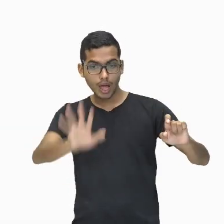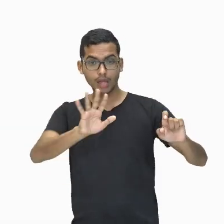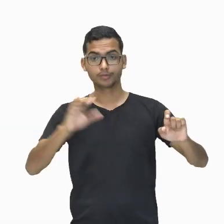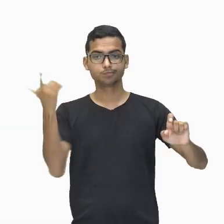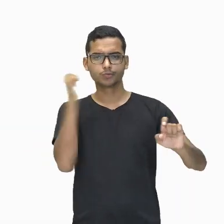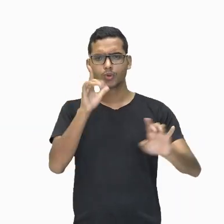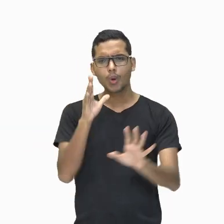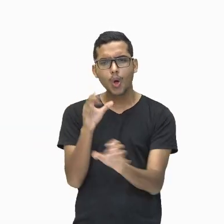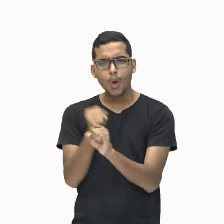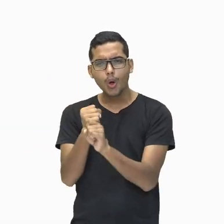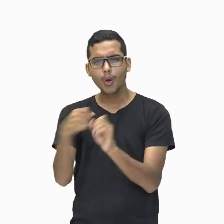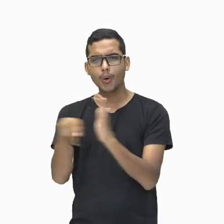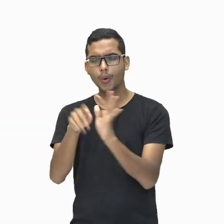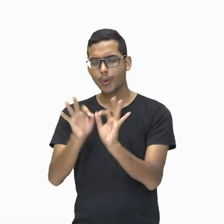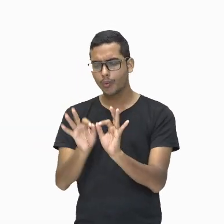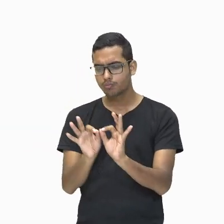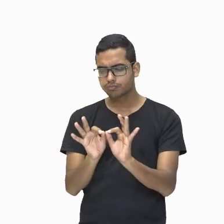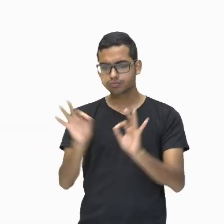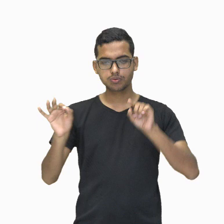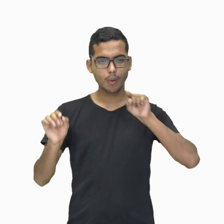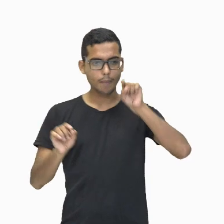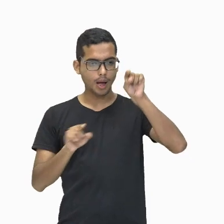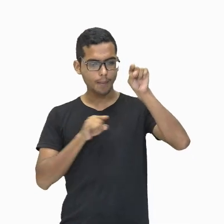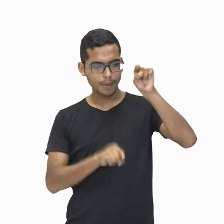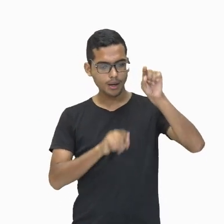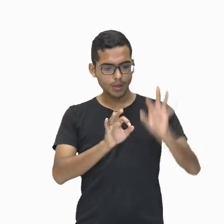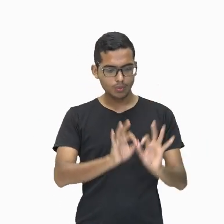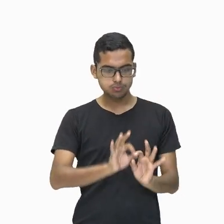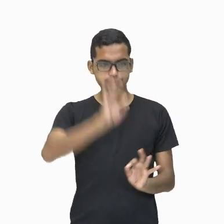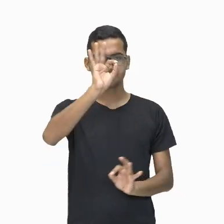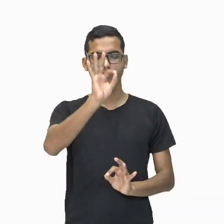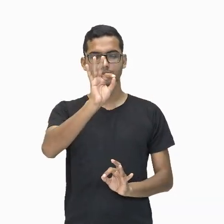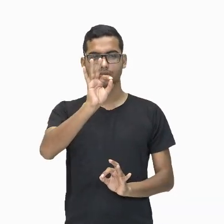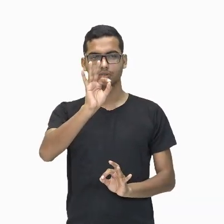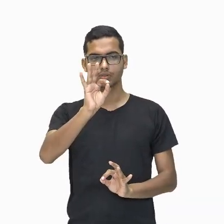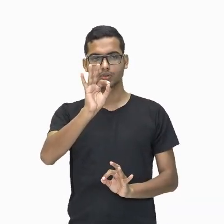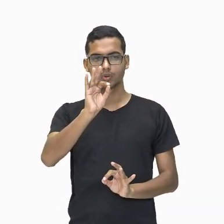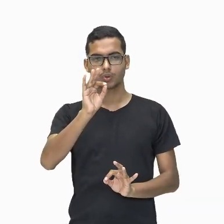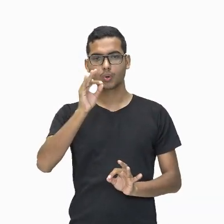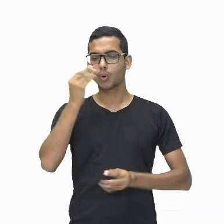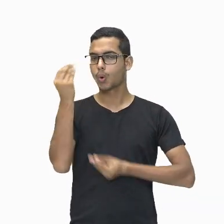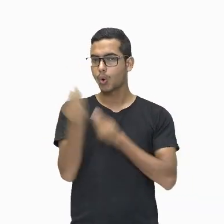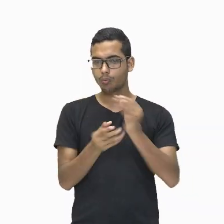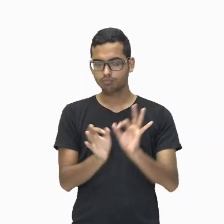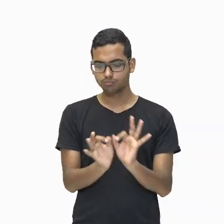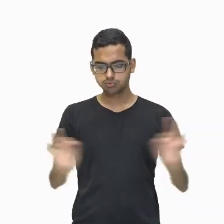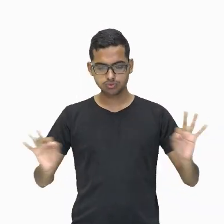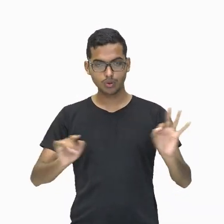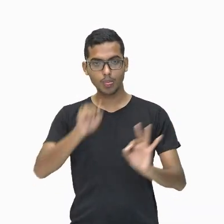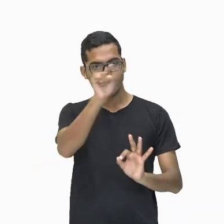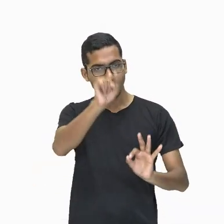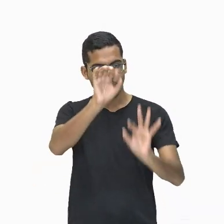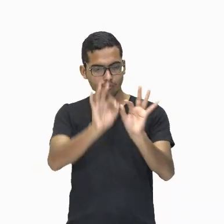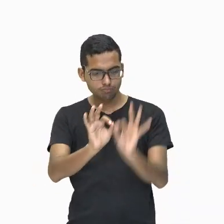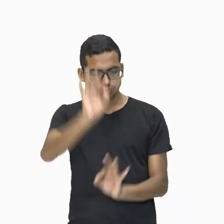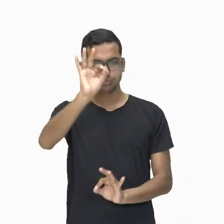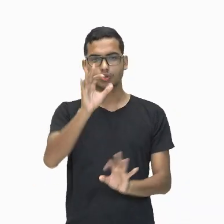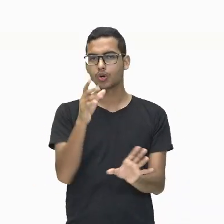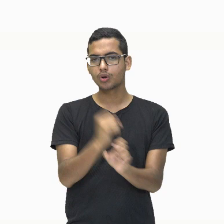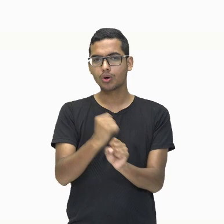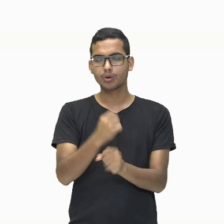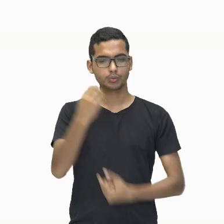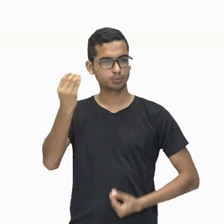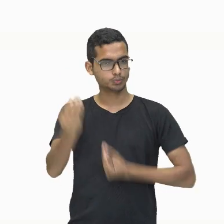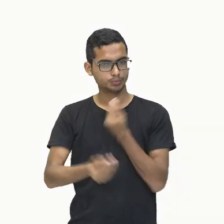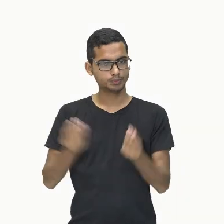a distância de um ponto até uma reta, tá bom? Então, olha só como é que é feito o cálculo.